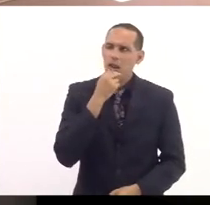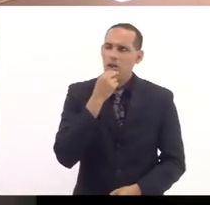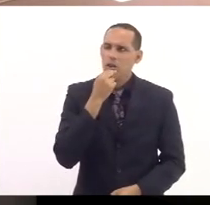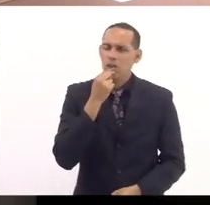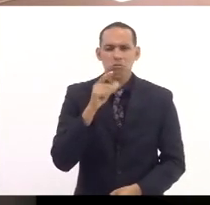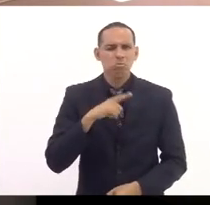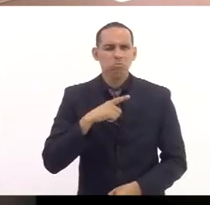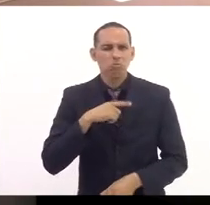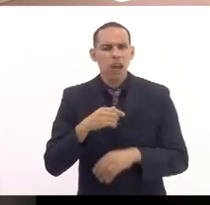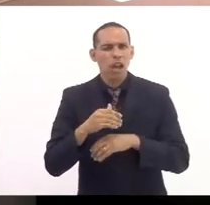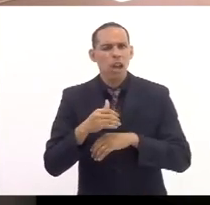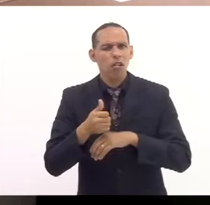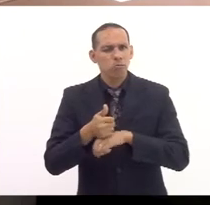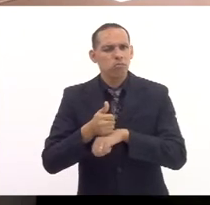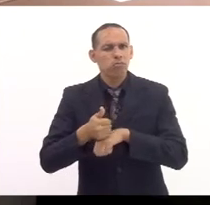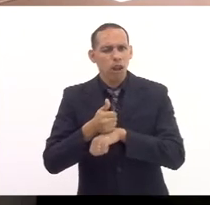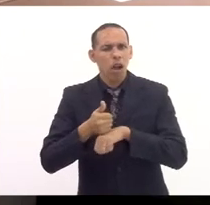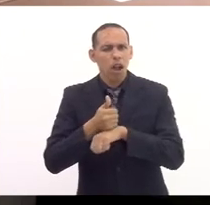cargo